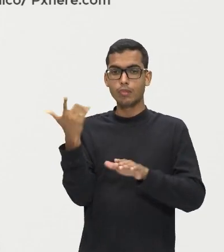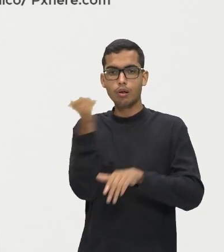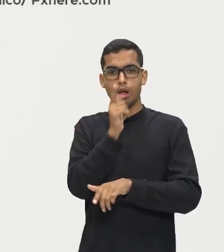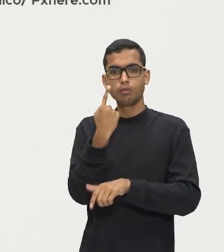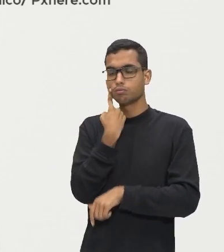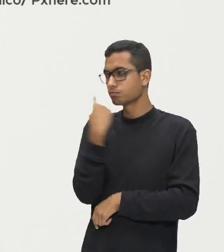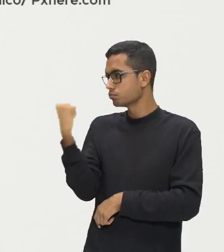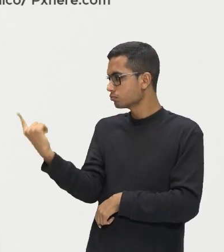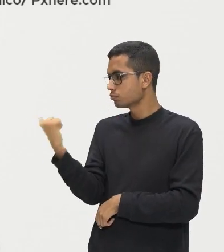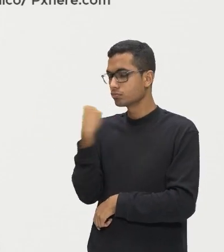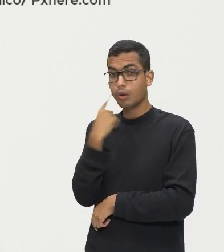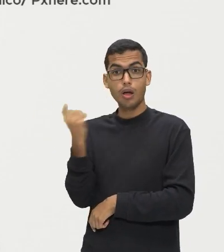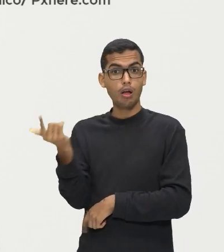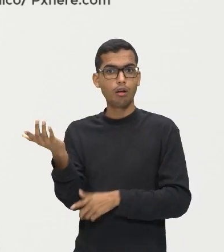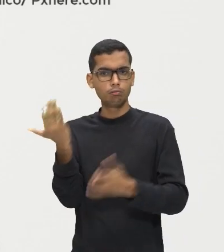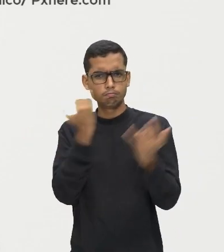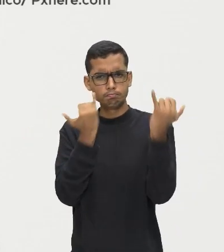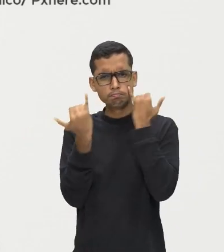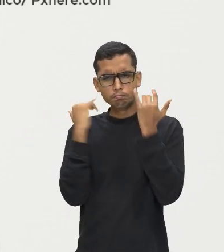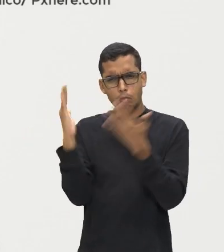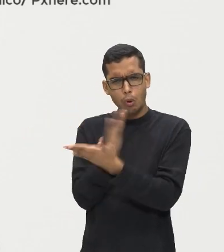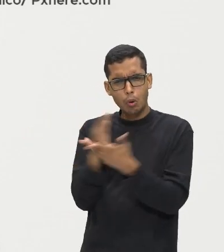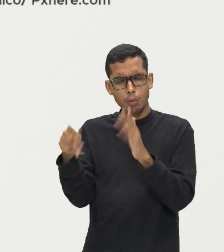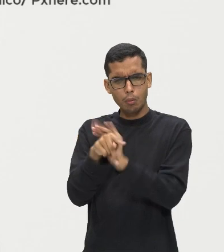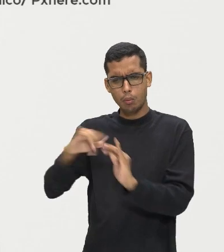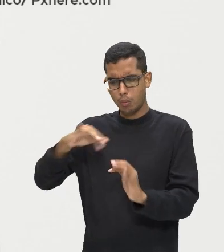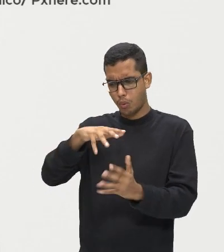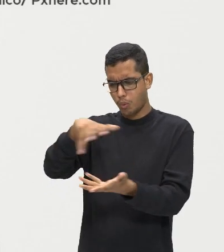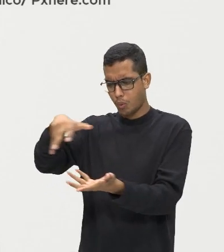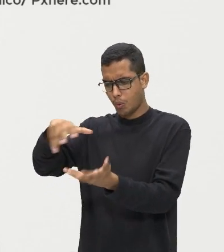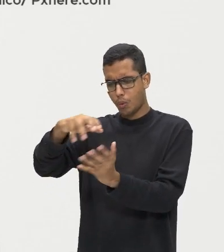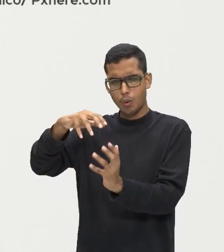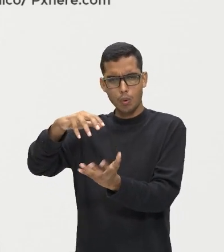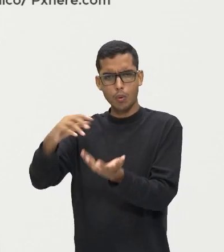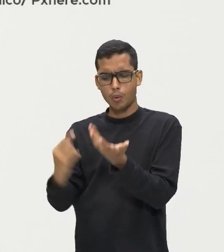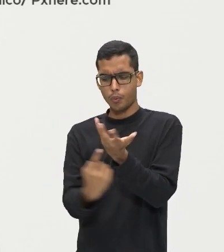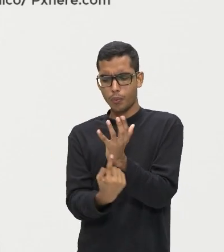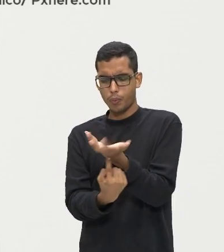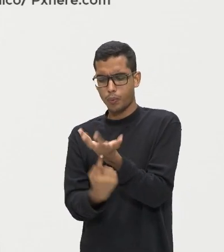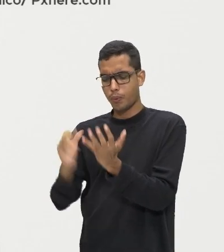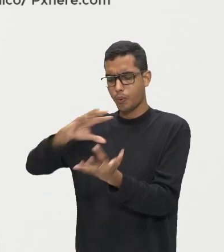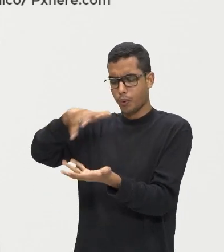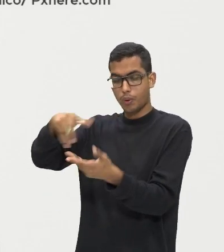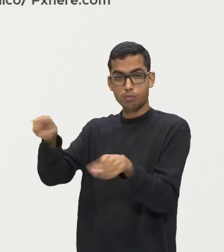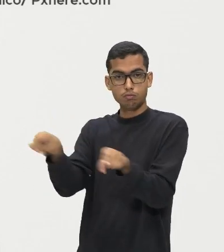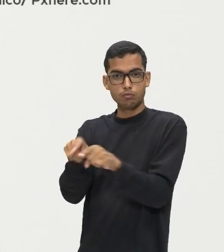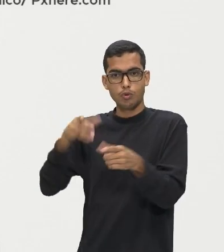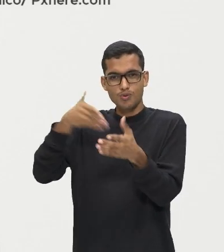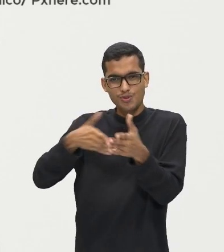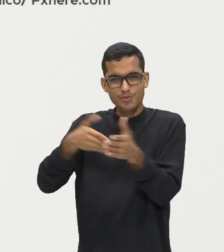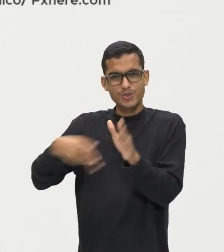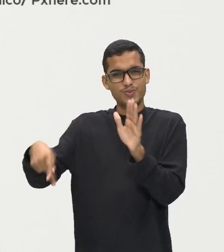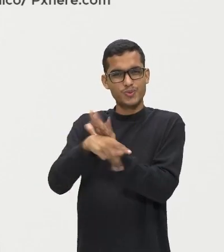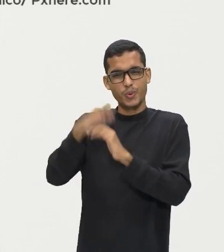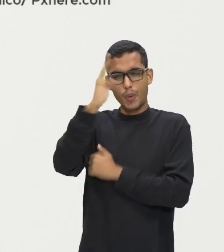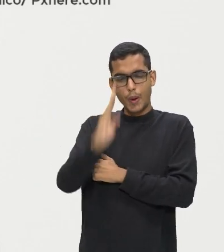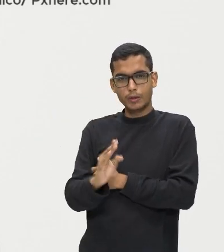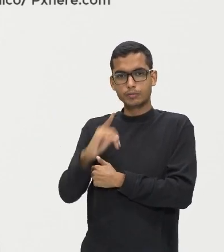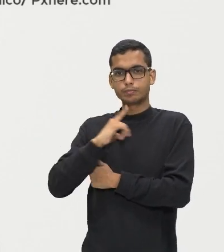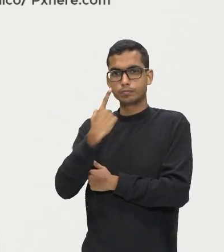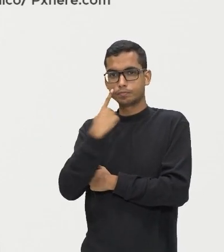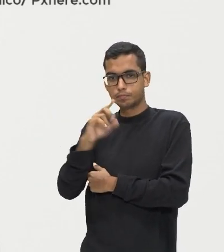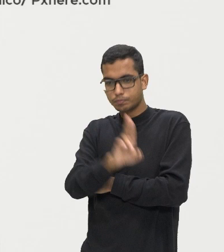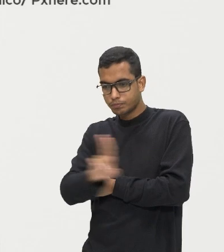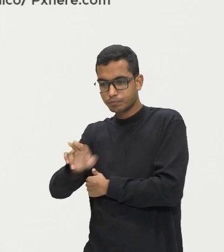eu tenho algumas informações. Eu tenho um limite territorial do Brasil, eu tenho um nome